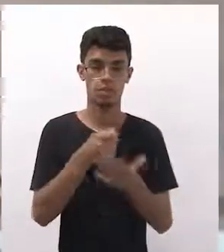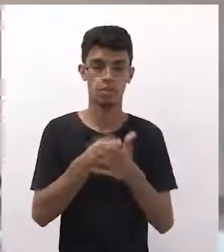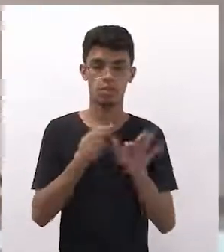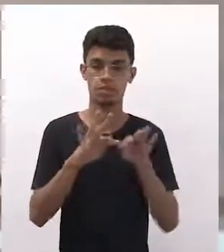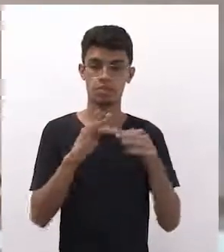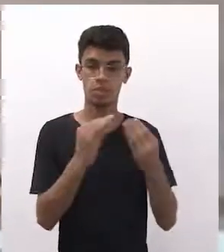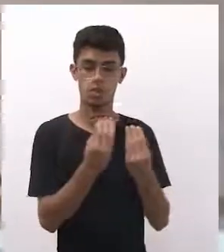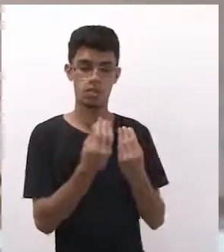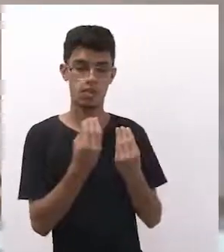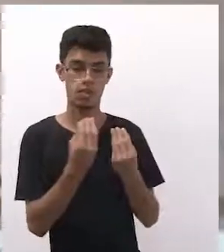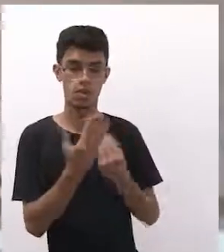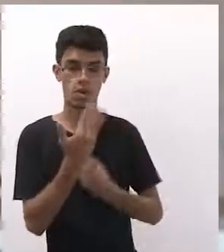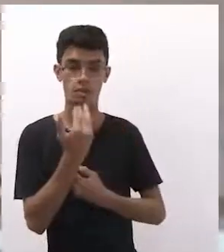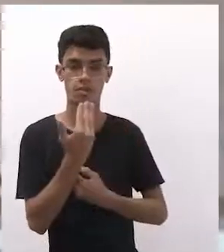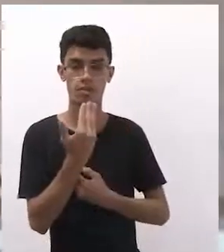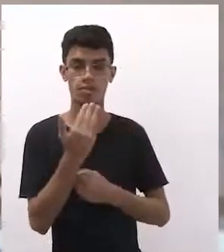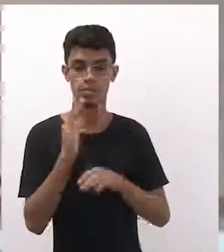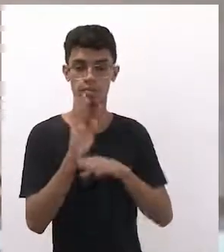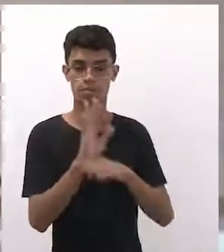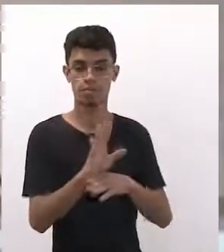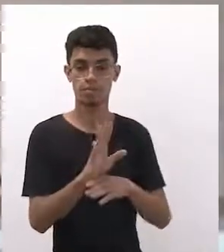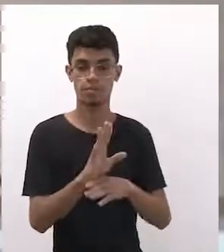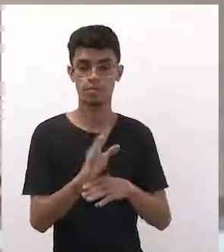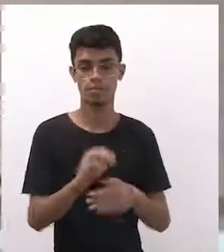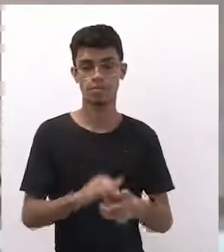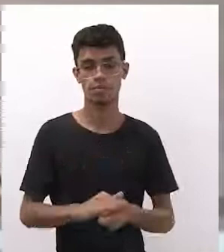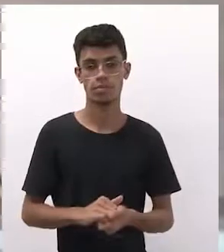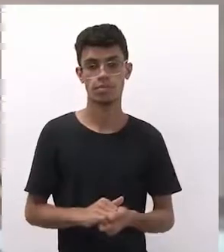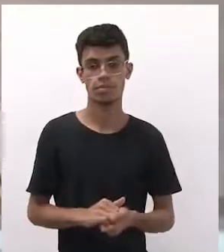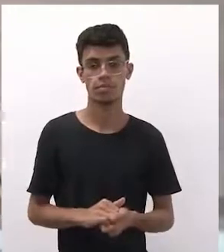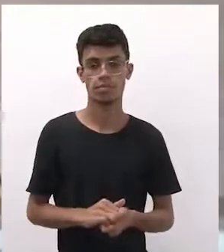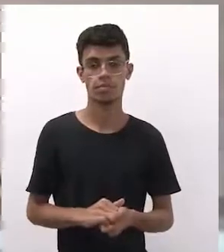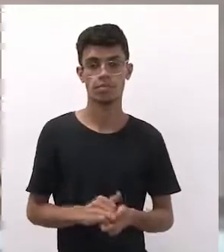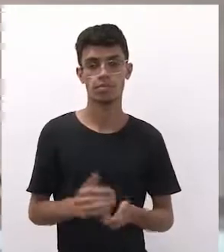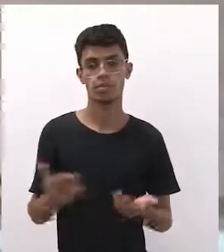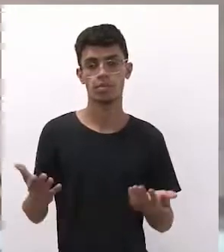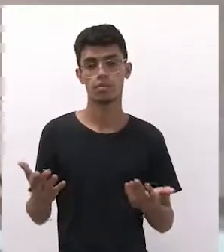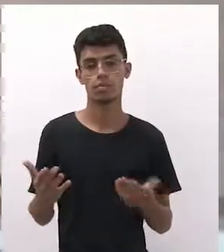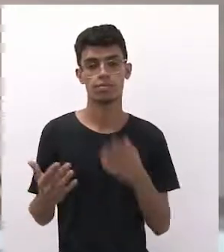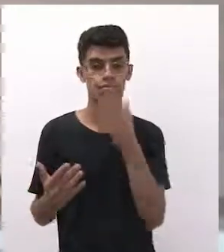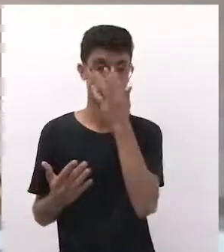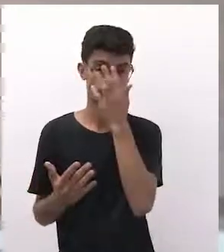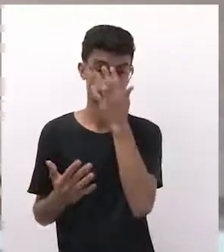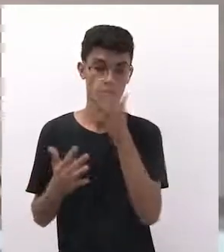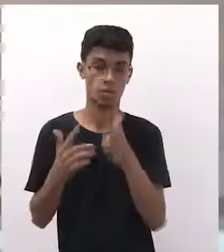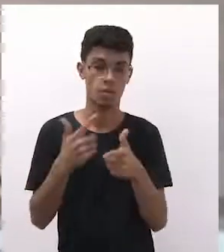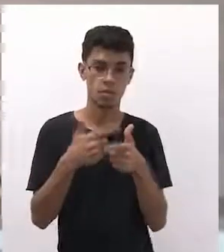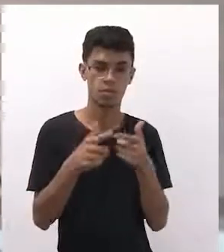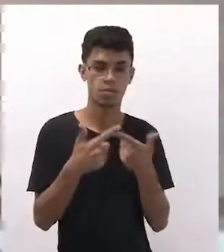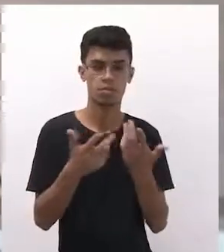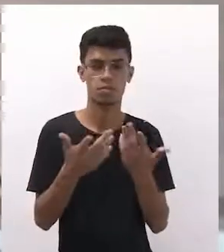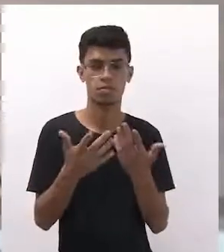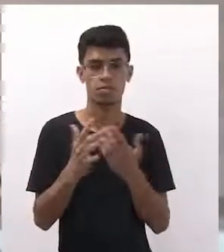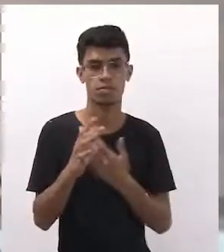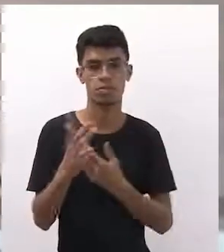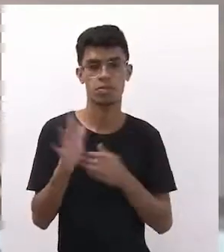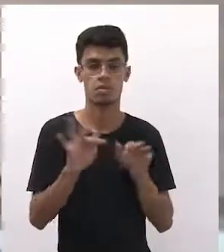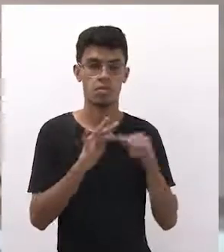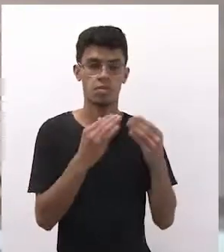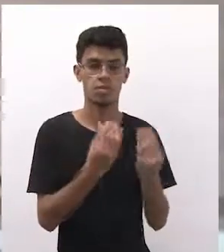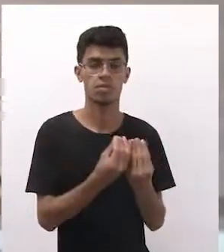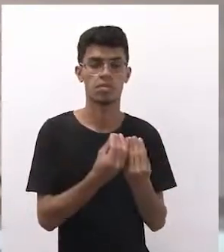família. Vou eu lá sentar com essa mãe e dizer assim, veja, dona fulana, não é um problema estrutural. Isso aí, o que a gente